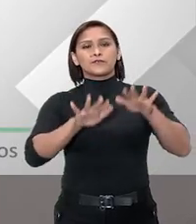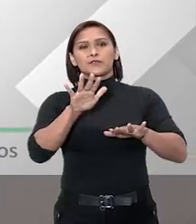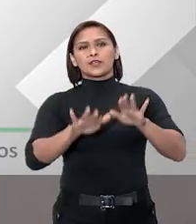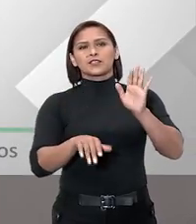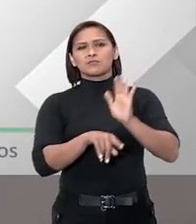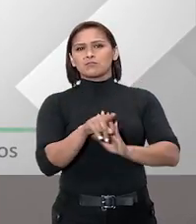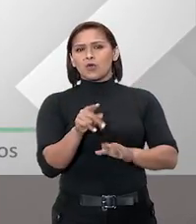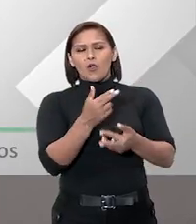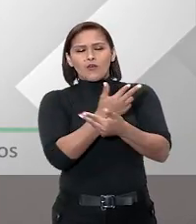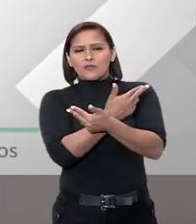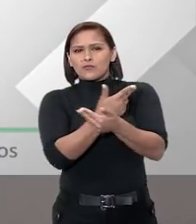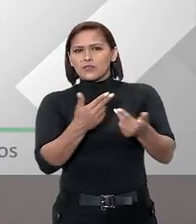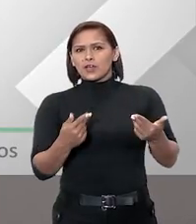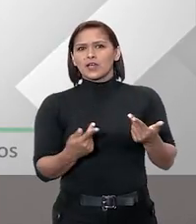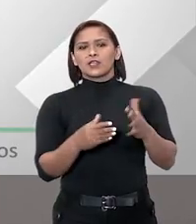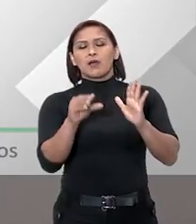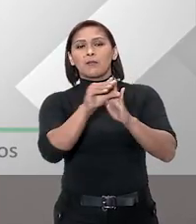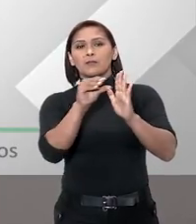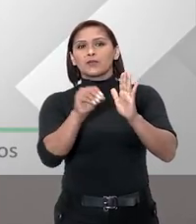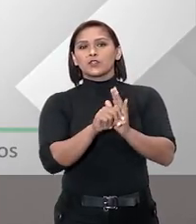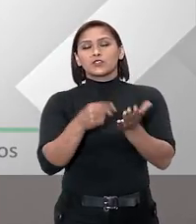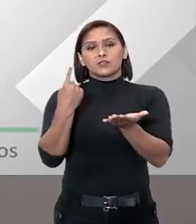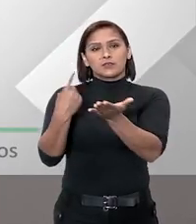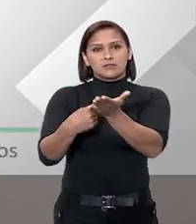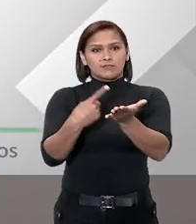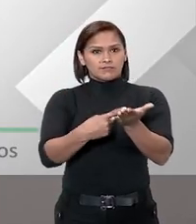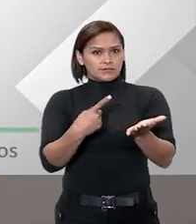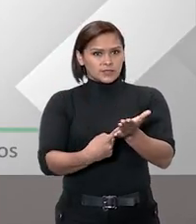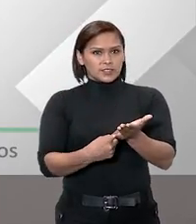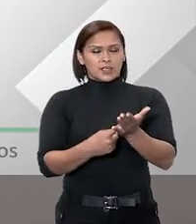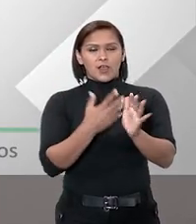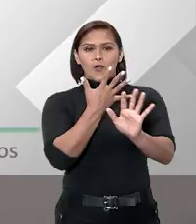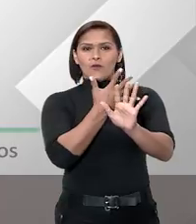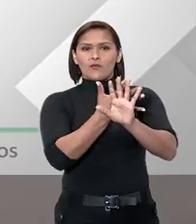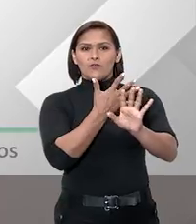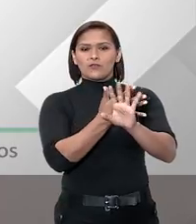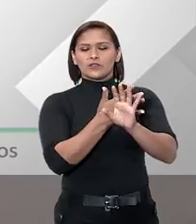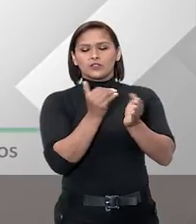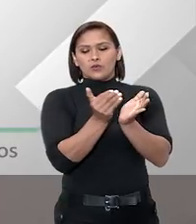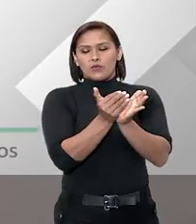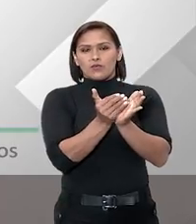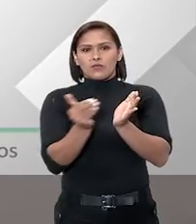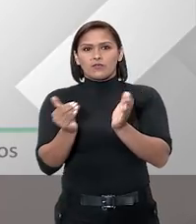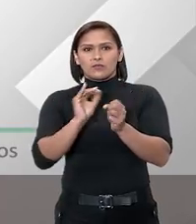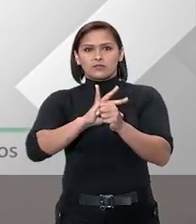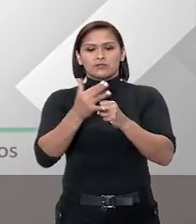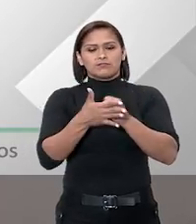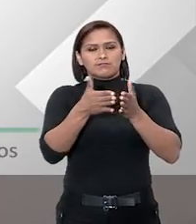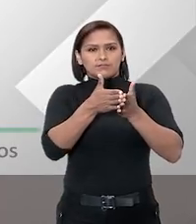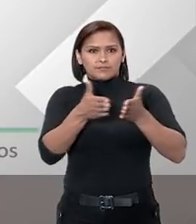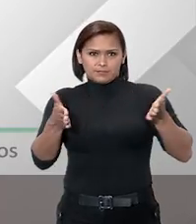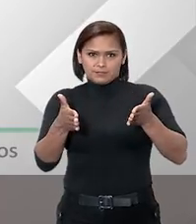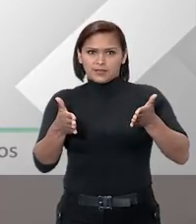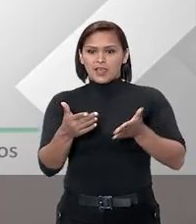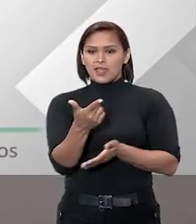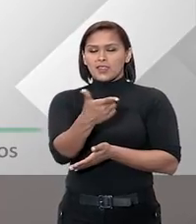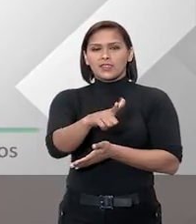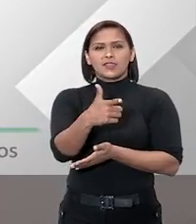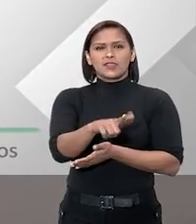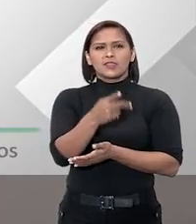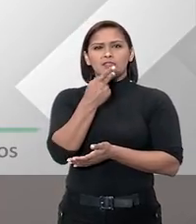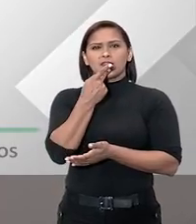flexibilizou bastante a metodologia de aplicação de videoconferência durante esse período de